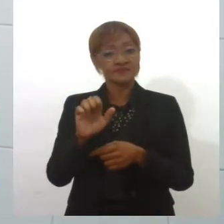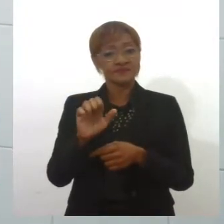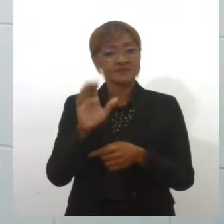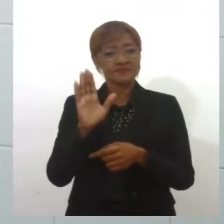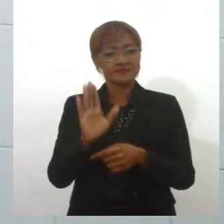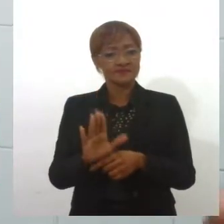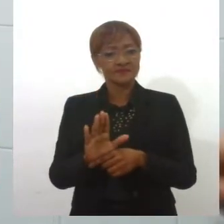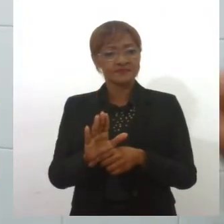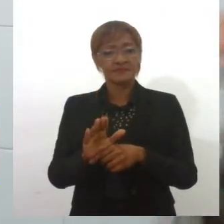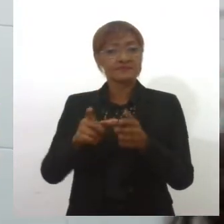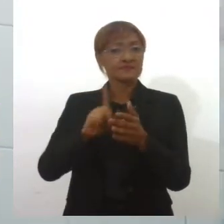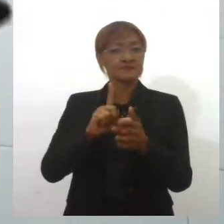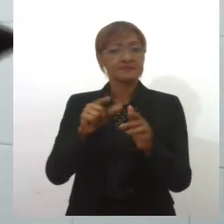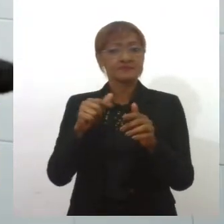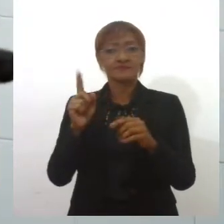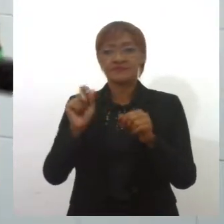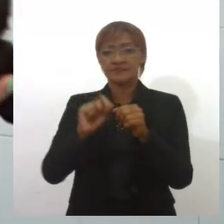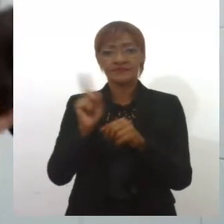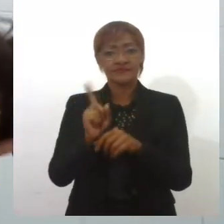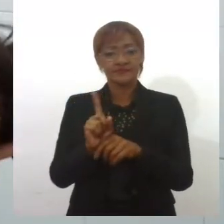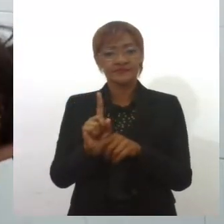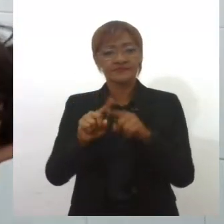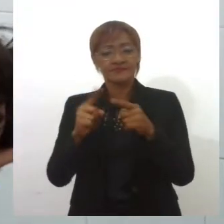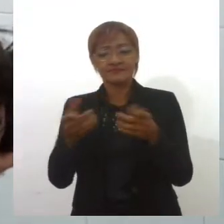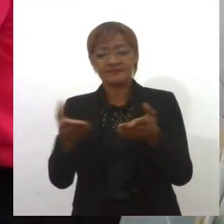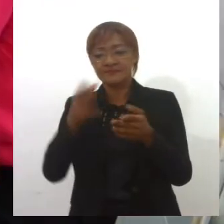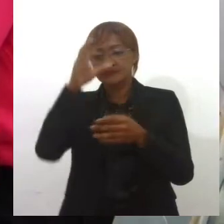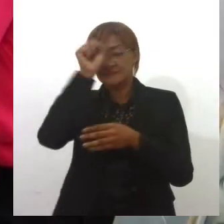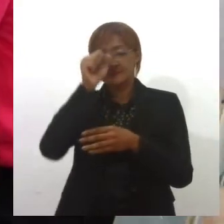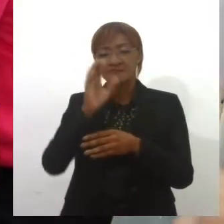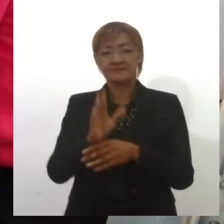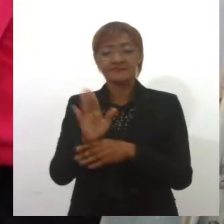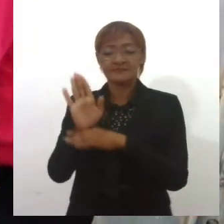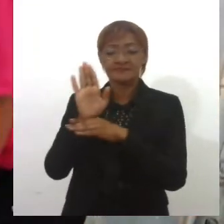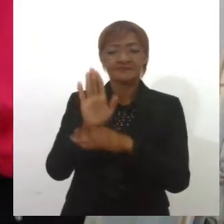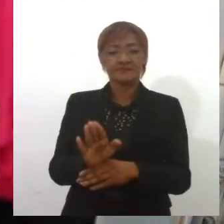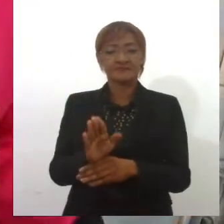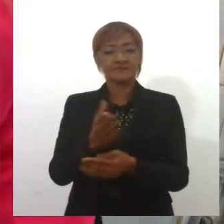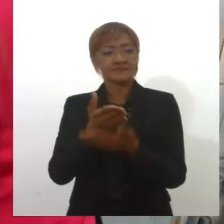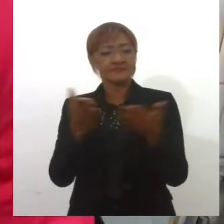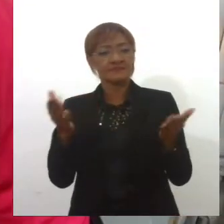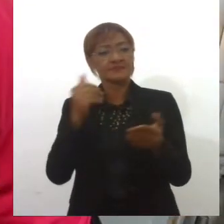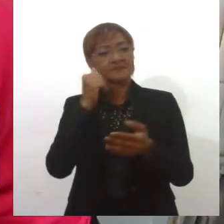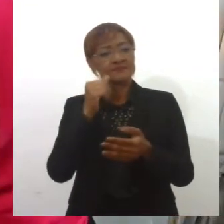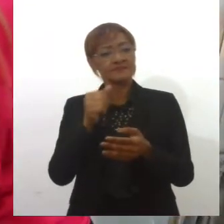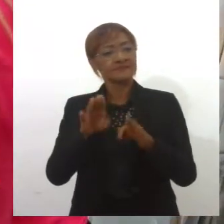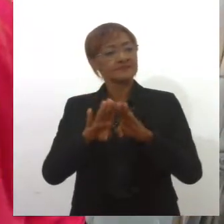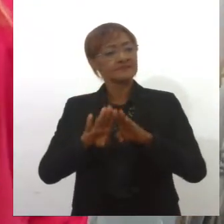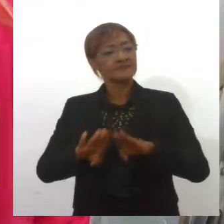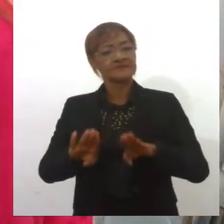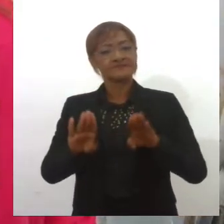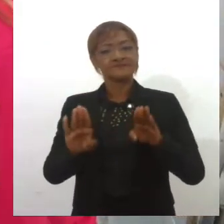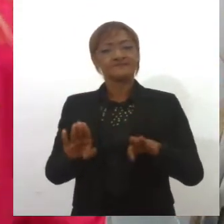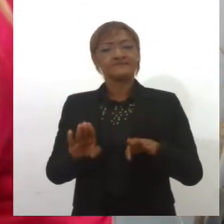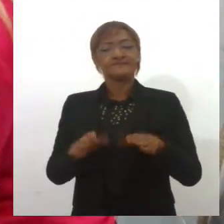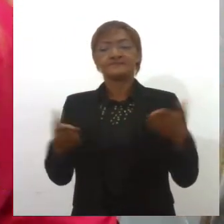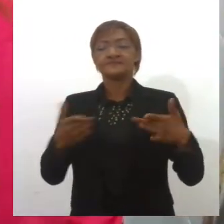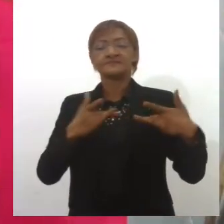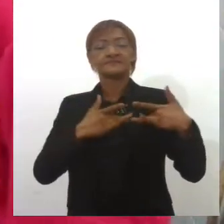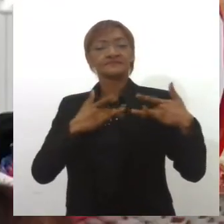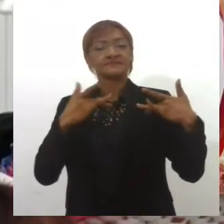não trabalhava com perucas. Decidiu aprender o ofício apenas para ajudar essas mulheres. E foi assim que se tornou voluntária